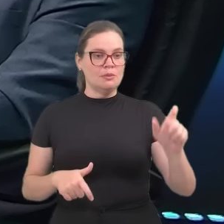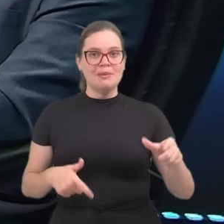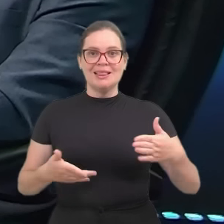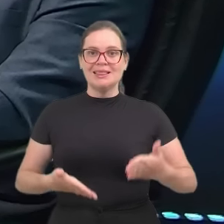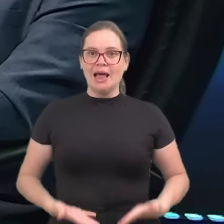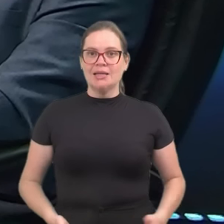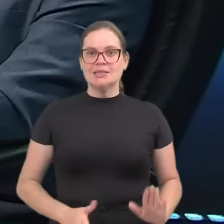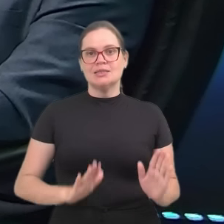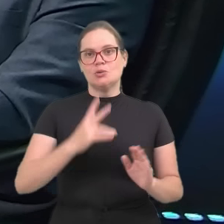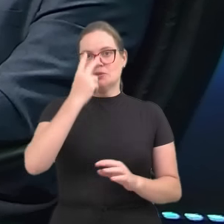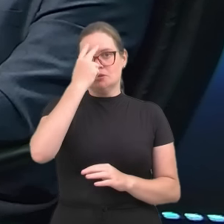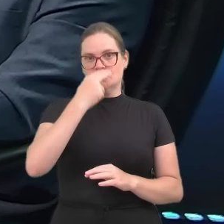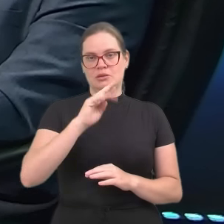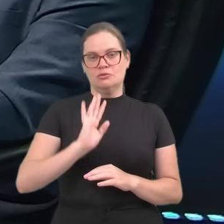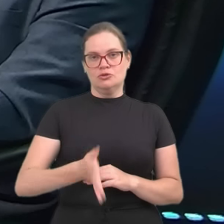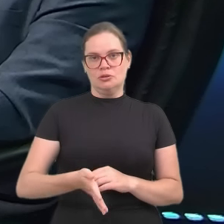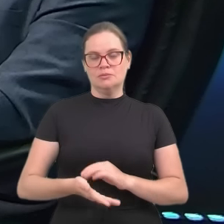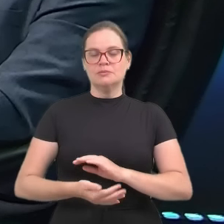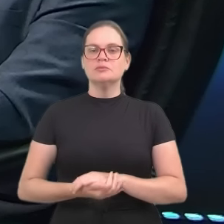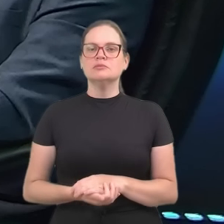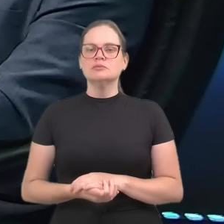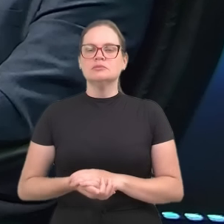de nascença.